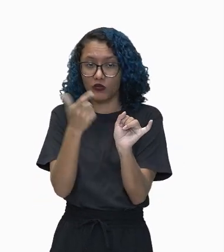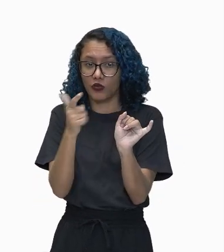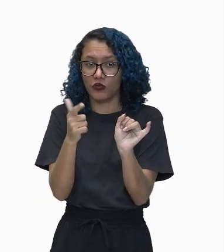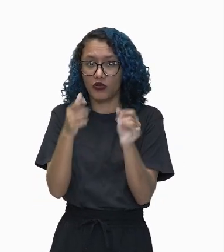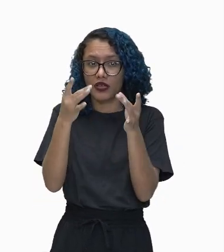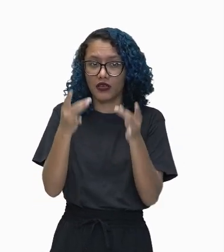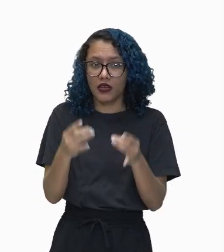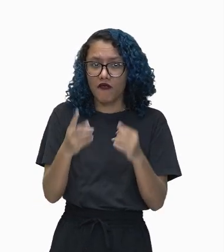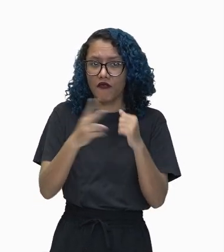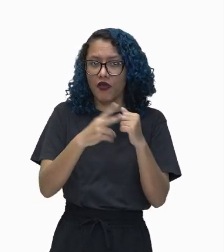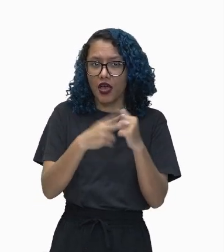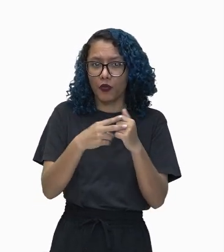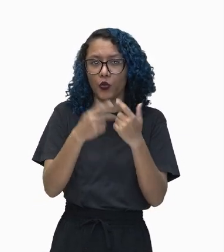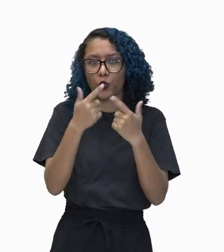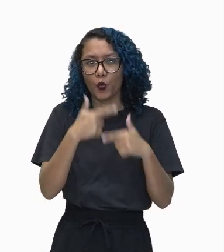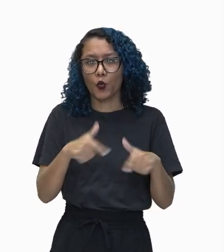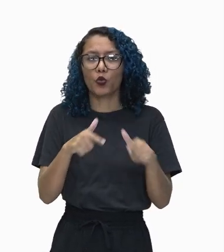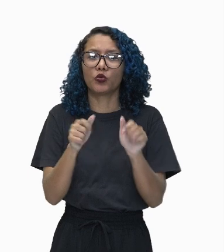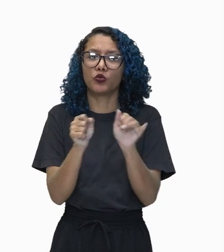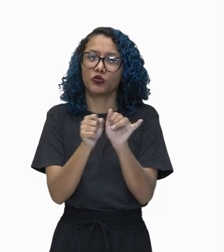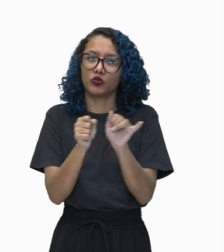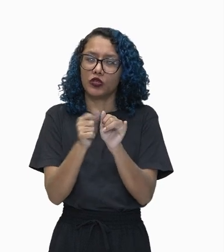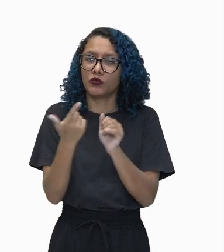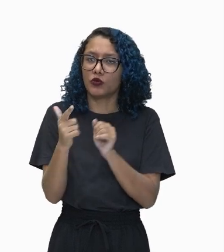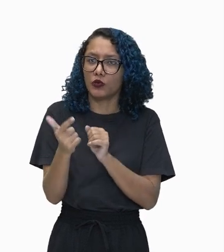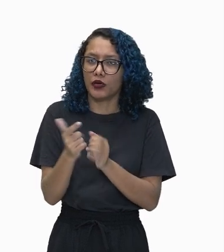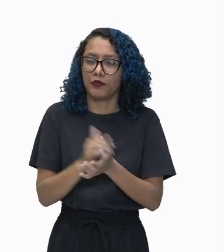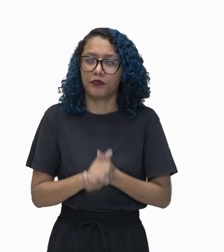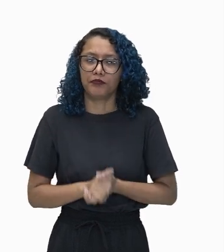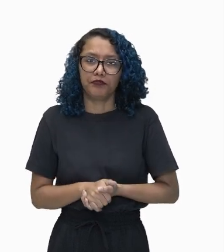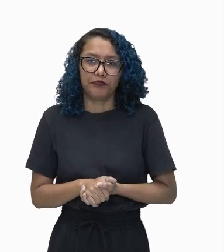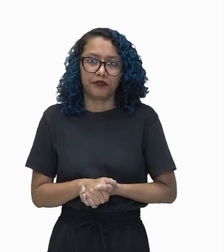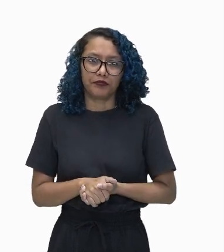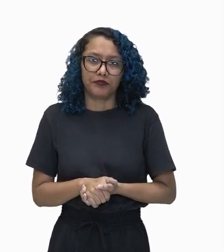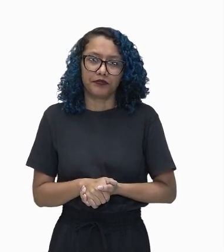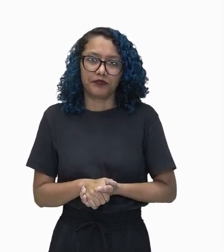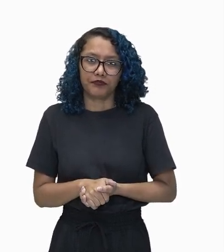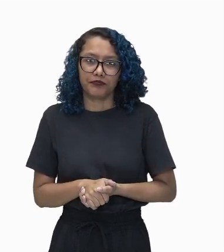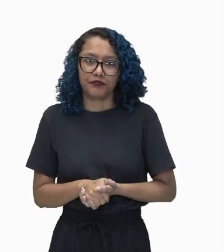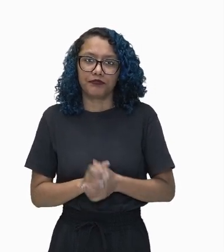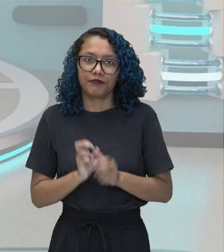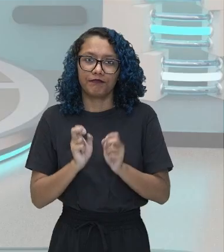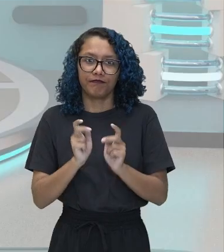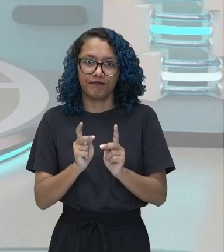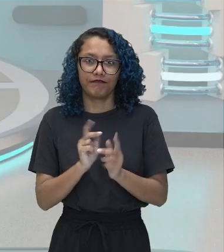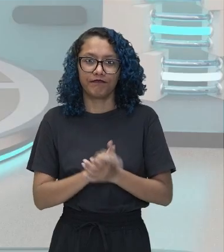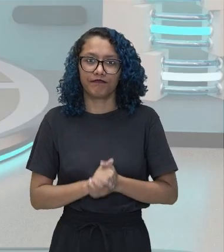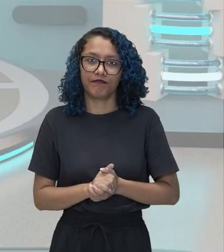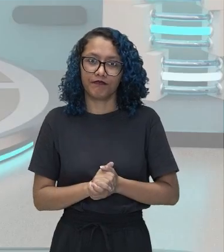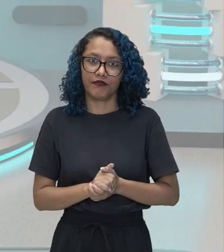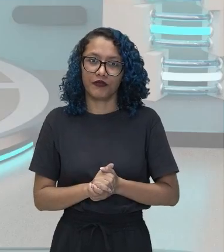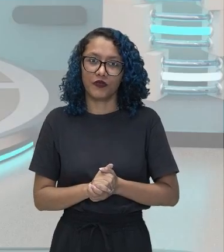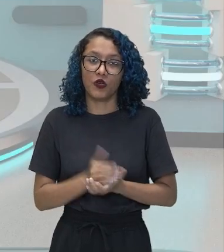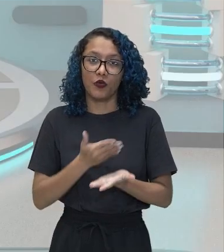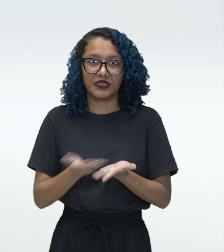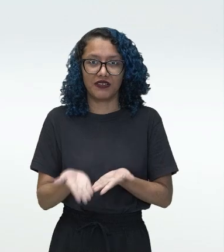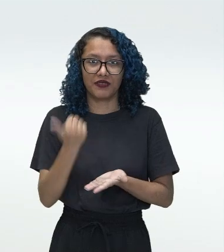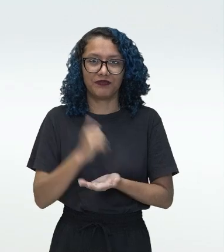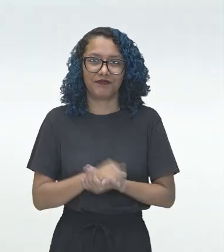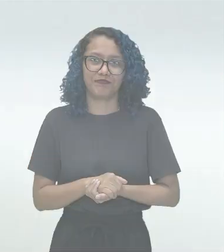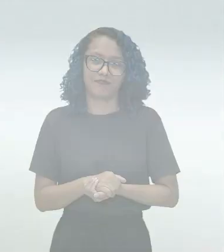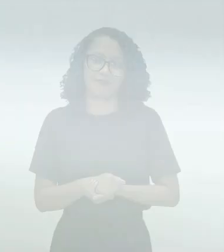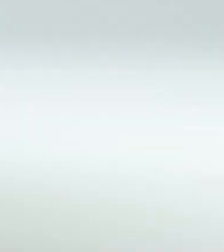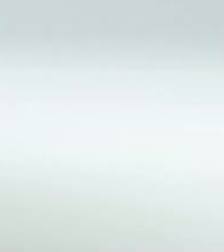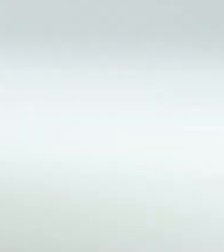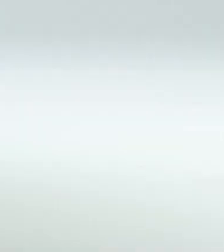verbo impessoal, sujeito inexistente. Muito bem, é isso. Vamos à aula?